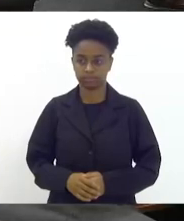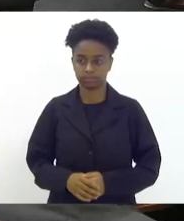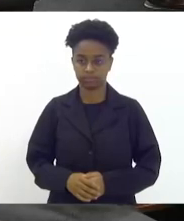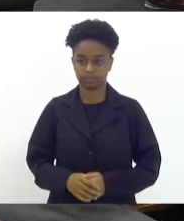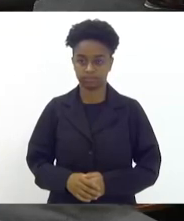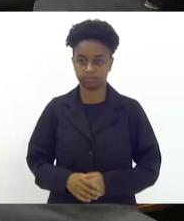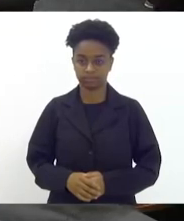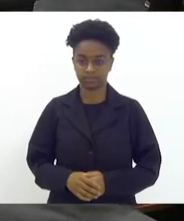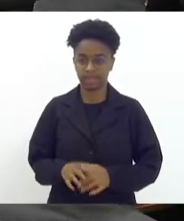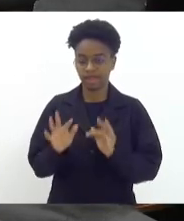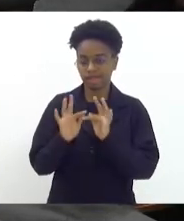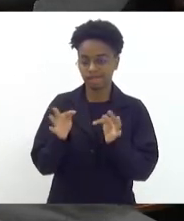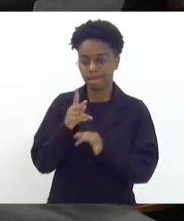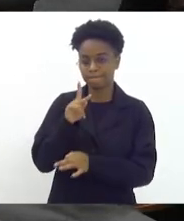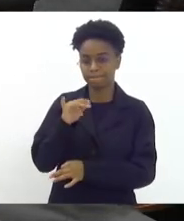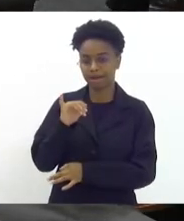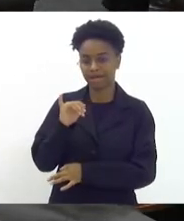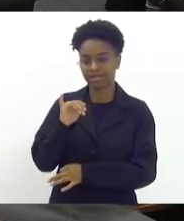paizinho